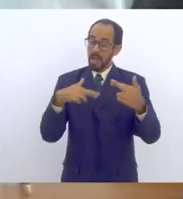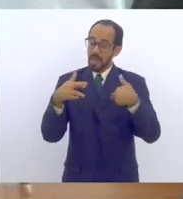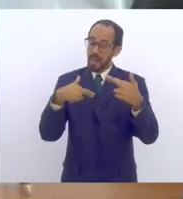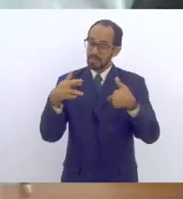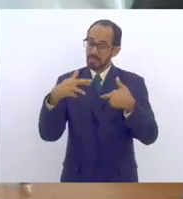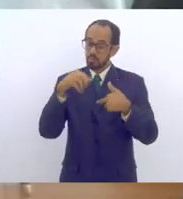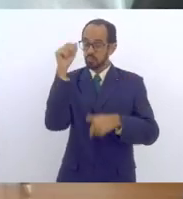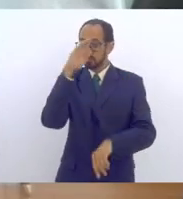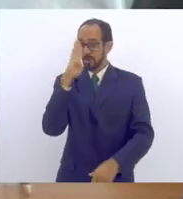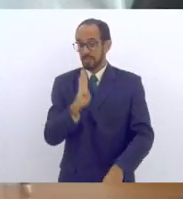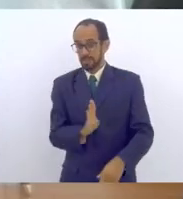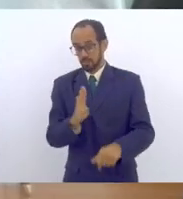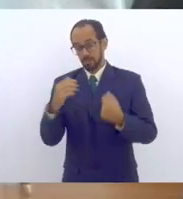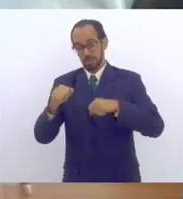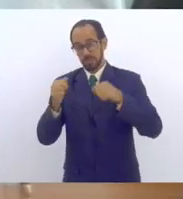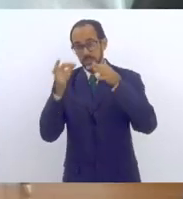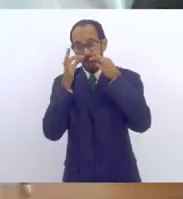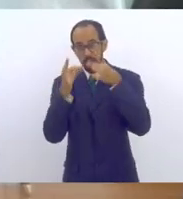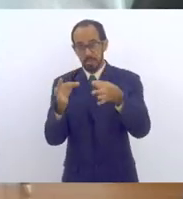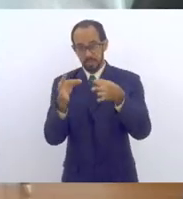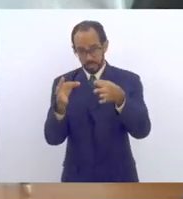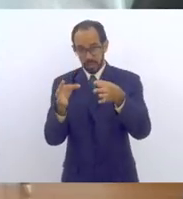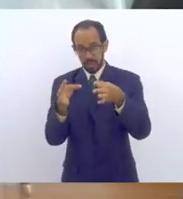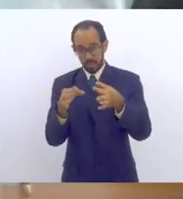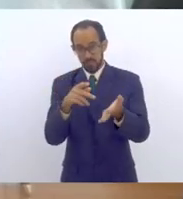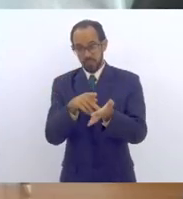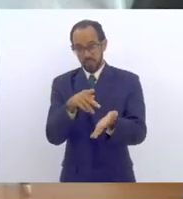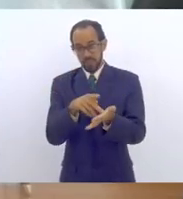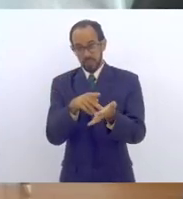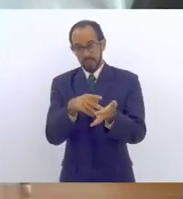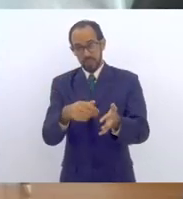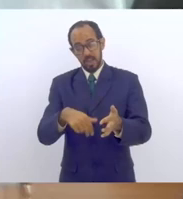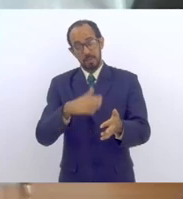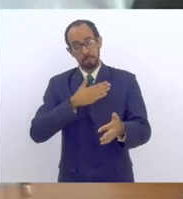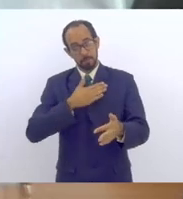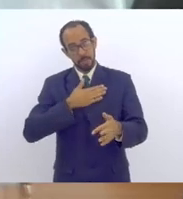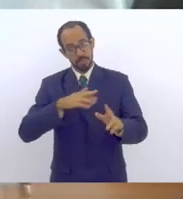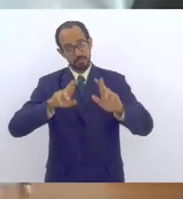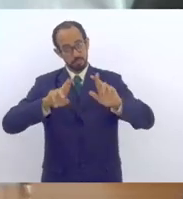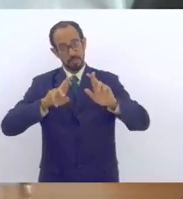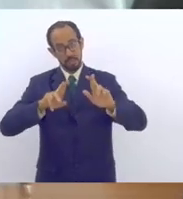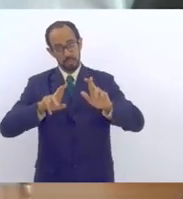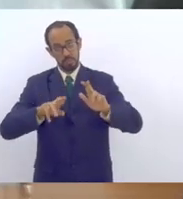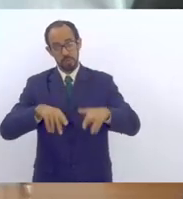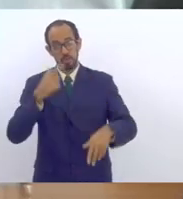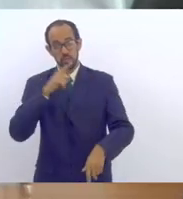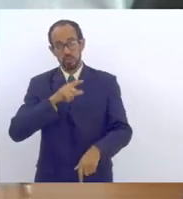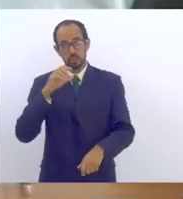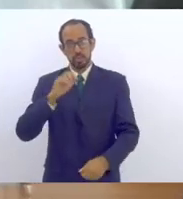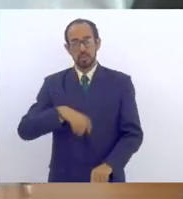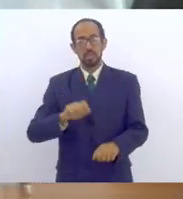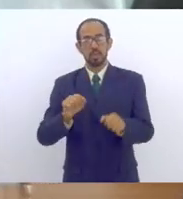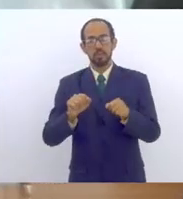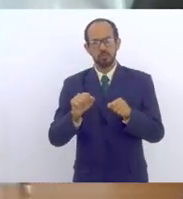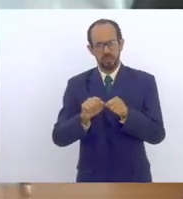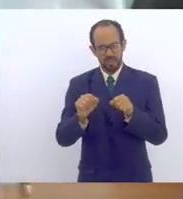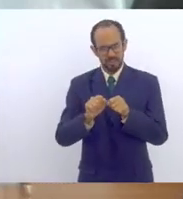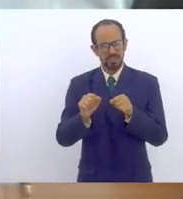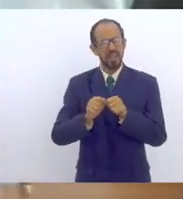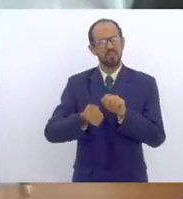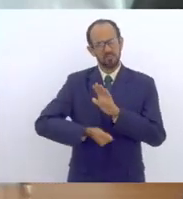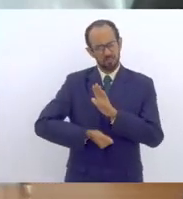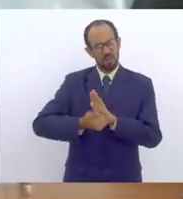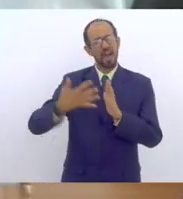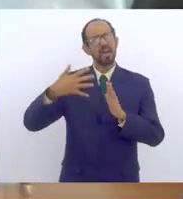se dedicando antenado para que as coisas aconteça a minha expectativa ter a mesma velocidade e tentar construir um acervo de